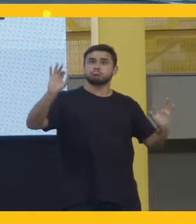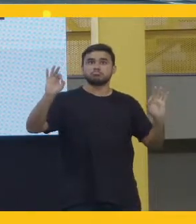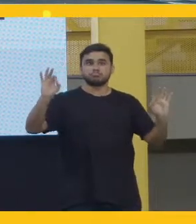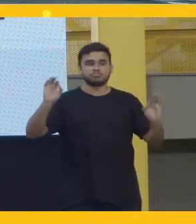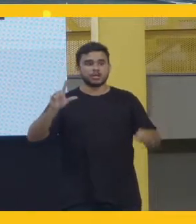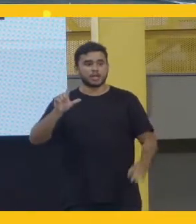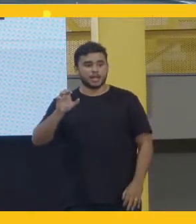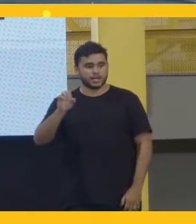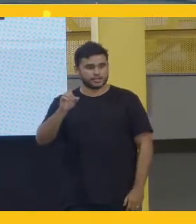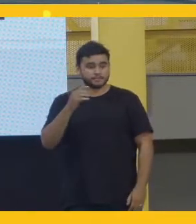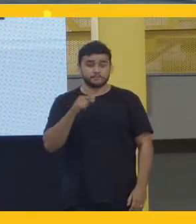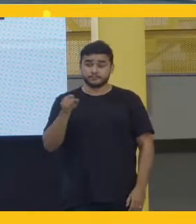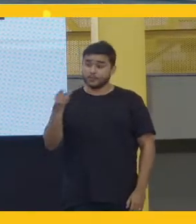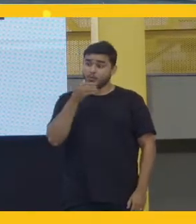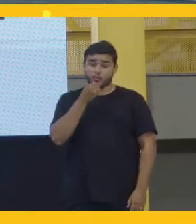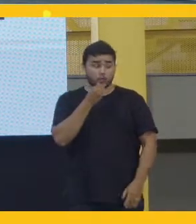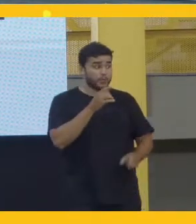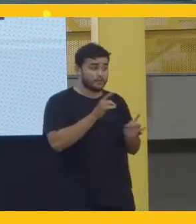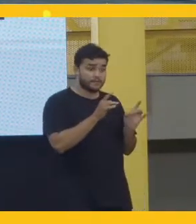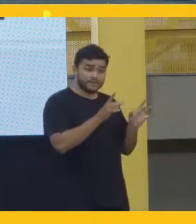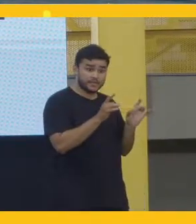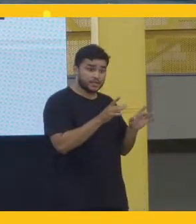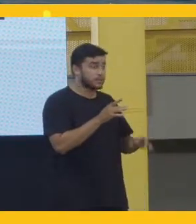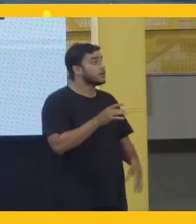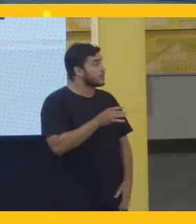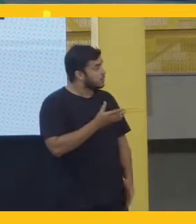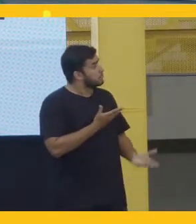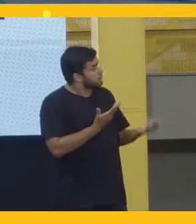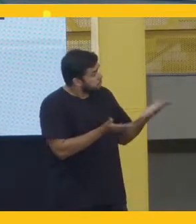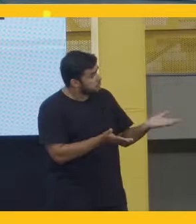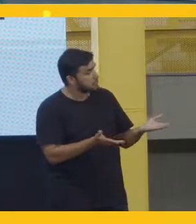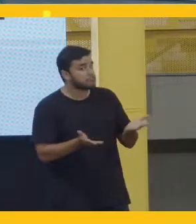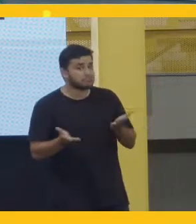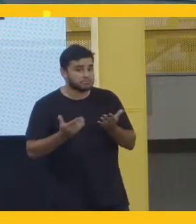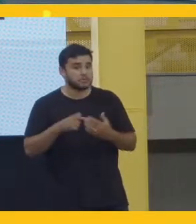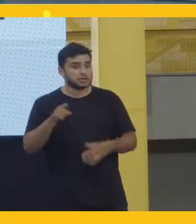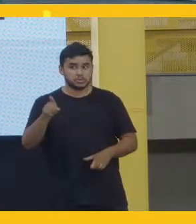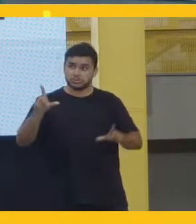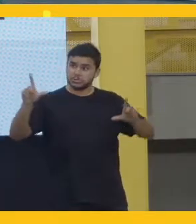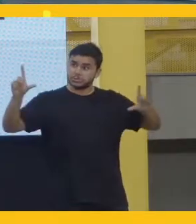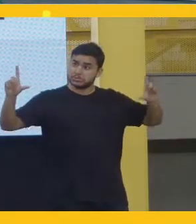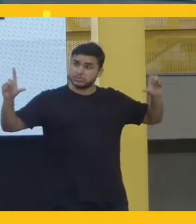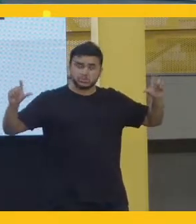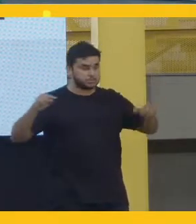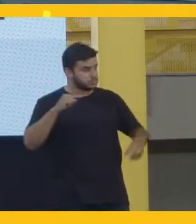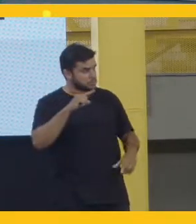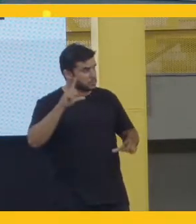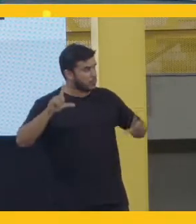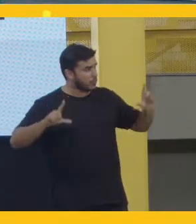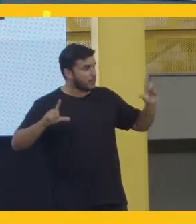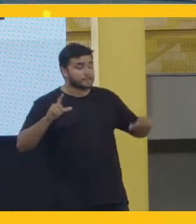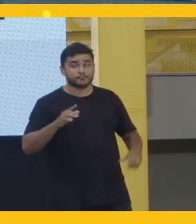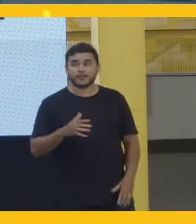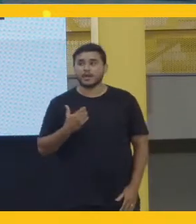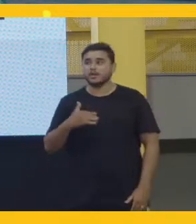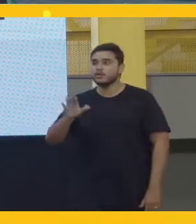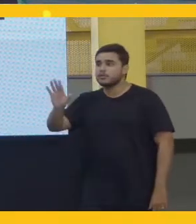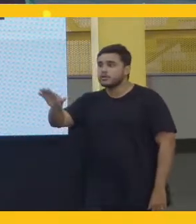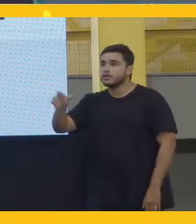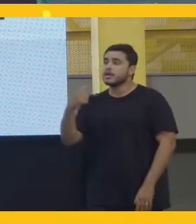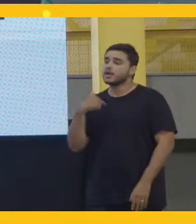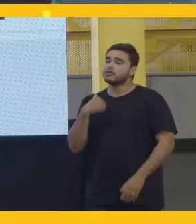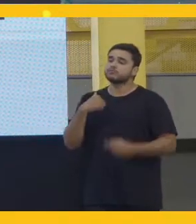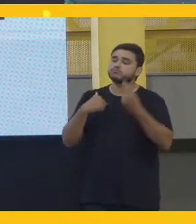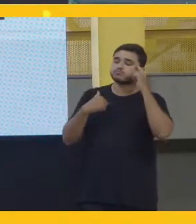te trata tão bem, né? Quando você diz que quer comprar o mais caro, depois eu falo, vou pensar, vou só ali na outra loja, volto lá. Me dê